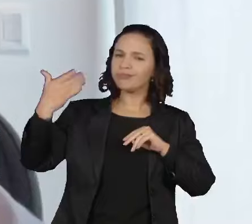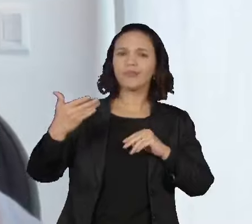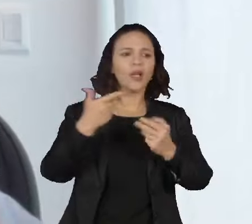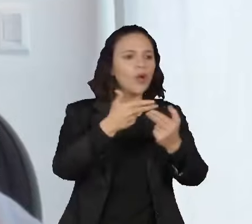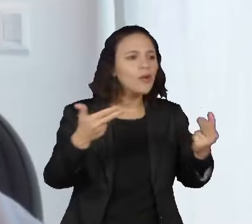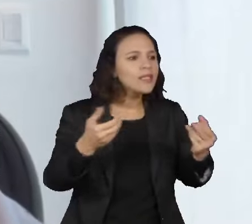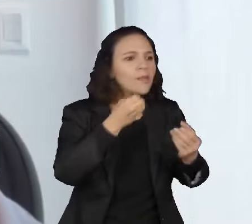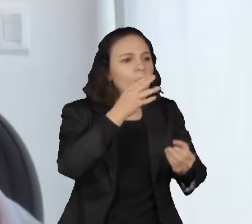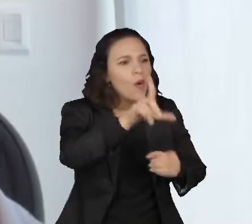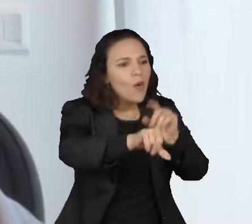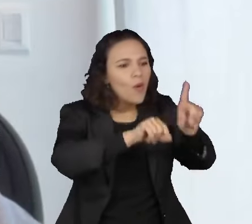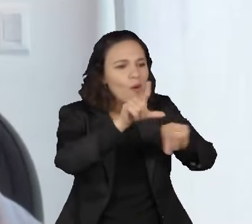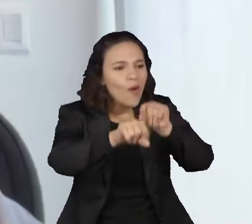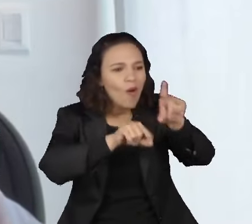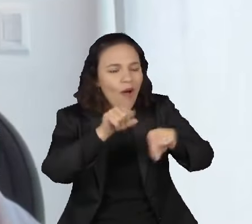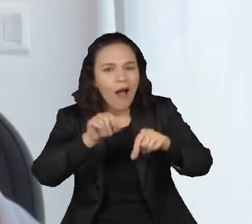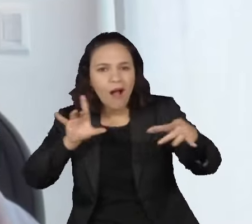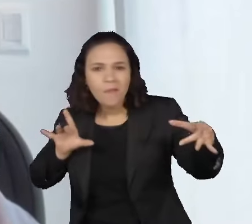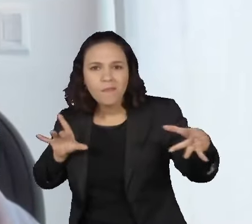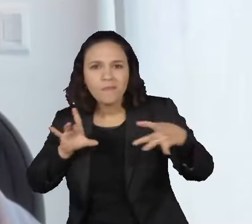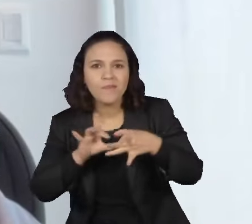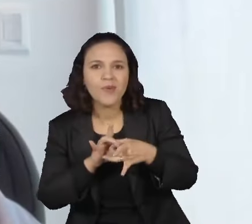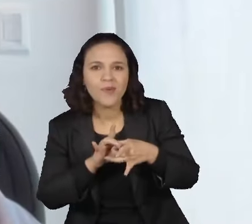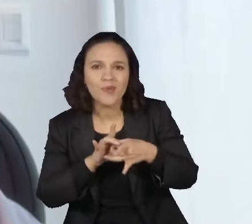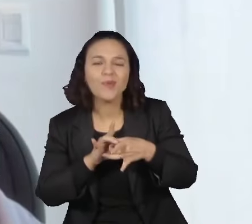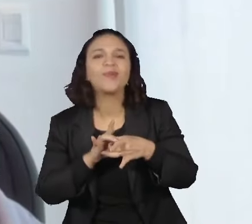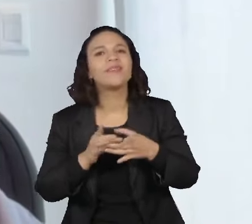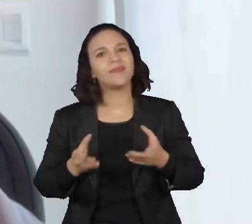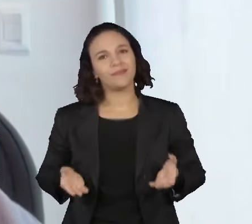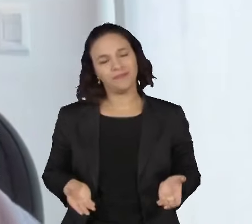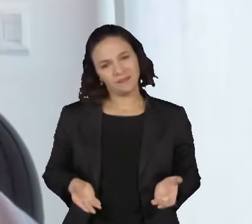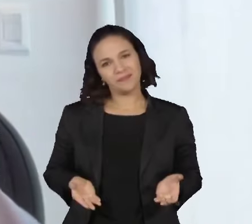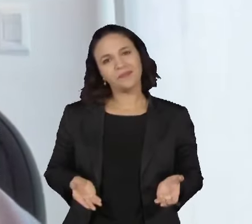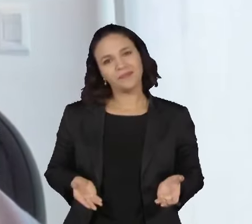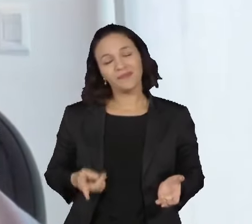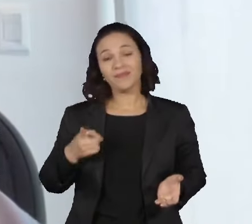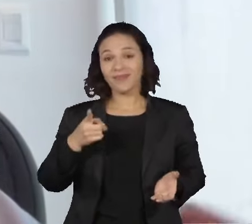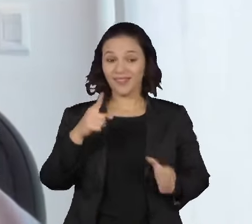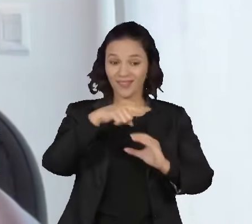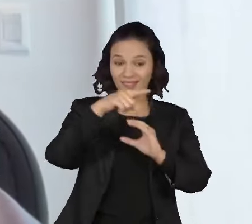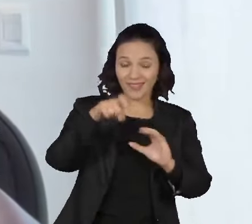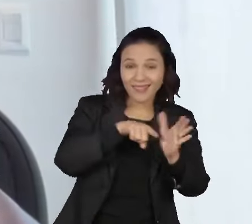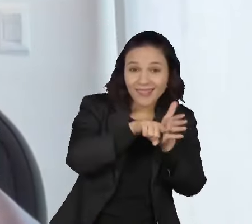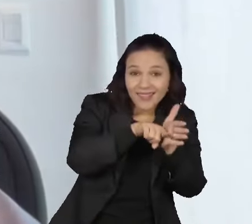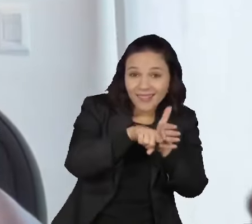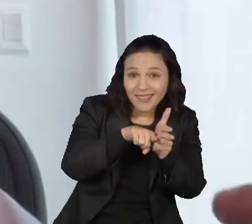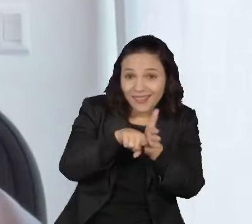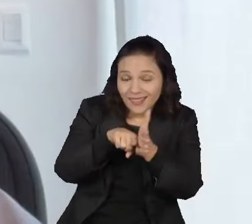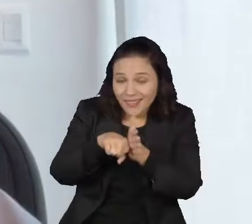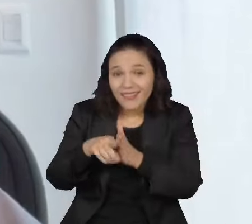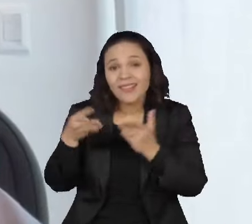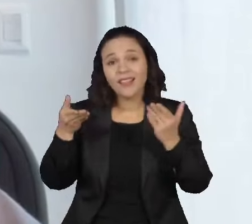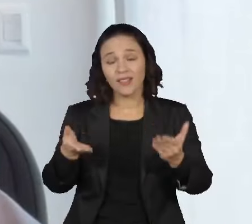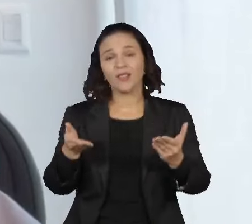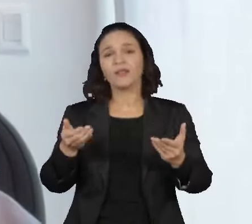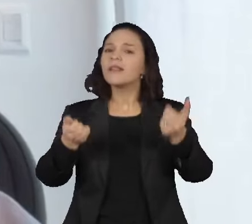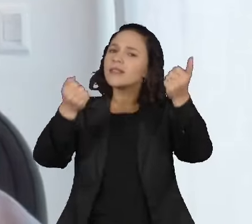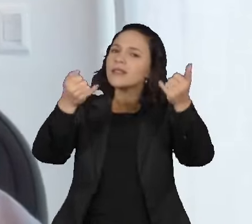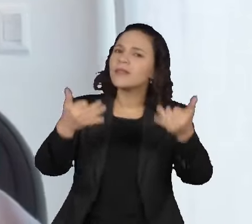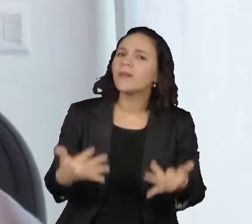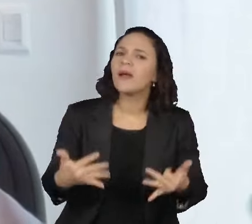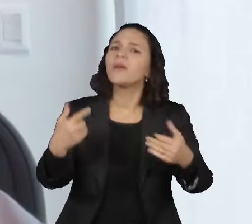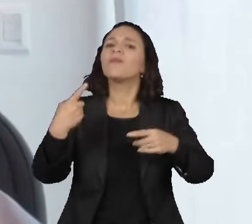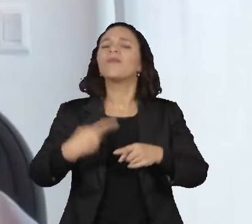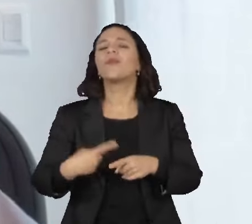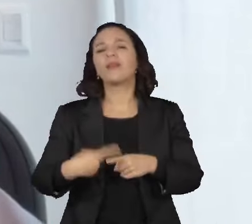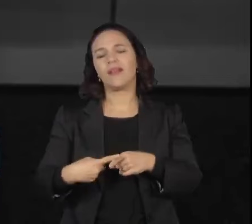bom e o que teu corpo realmente precisa, né? Então, a ciência está para isso, para te explicar por